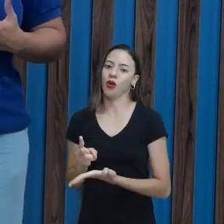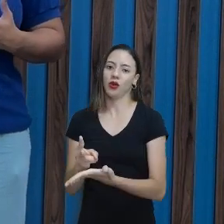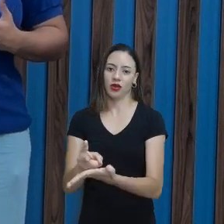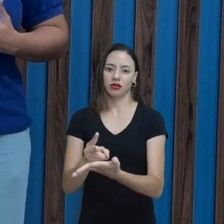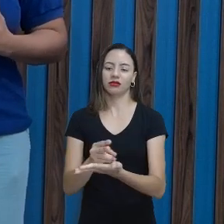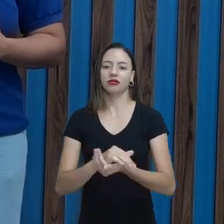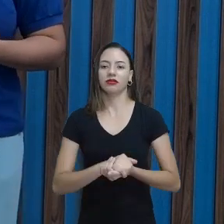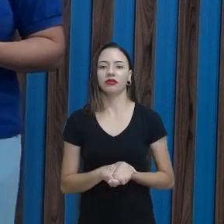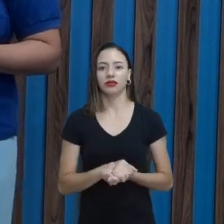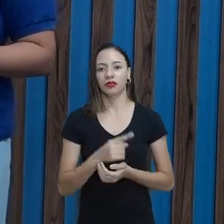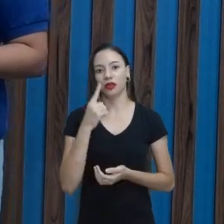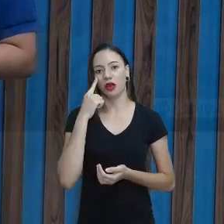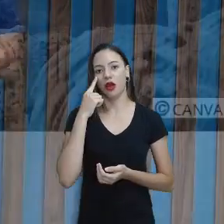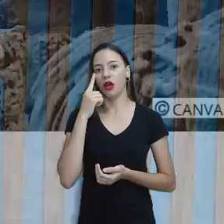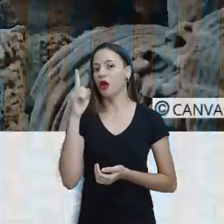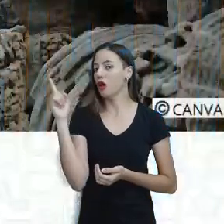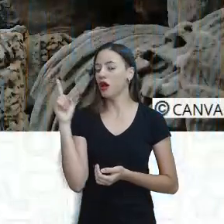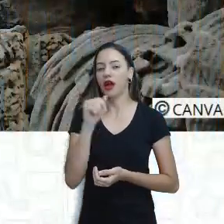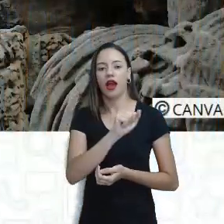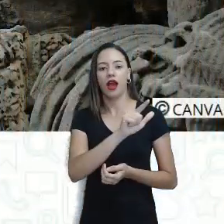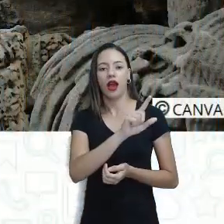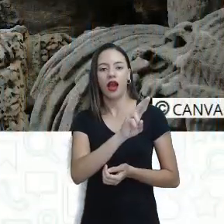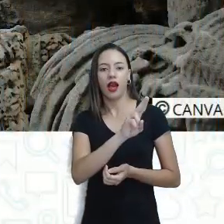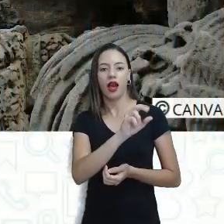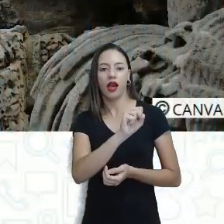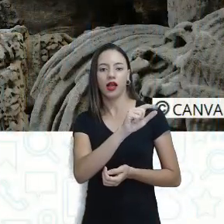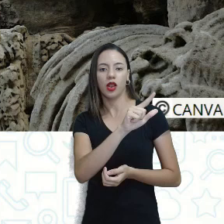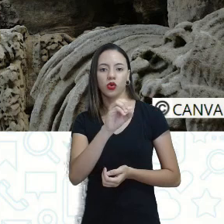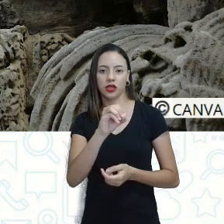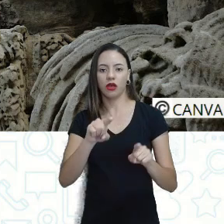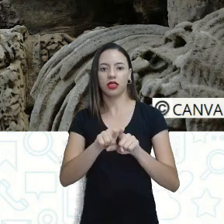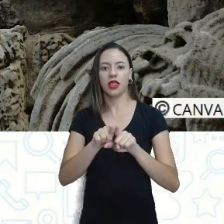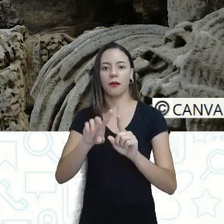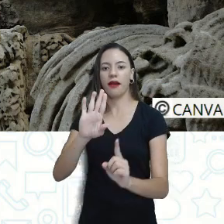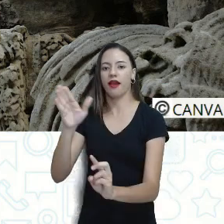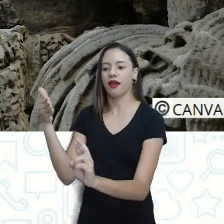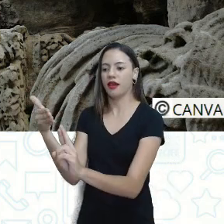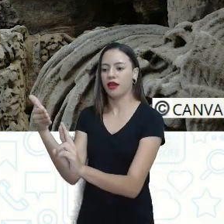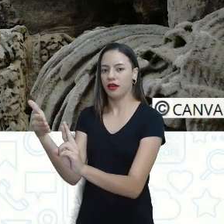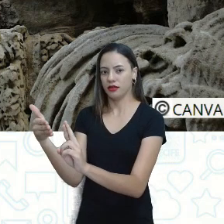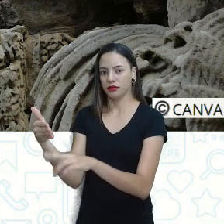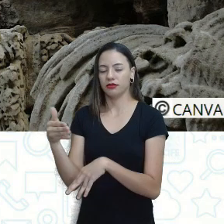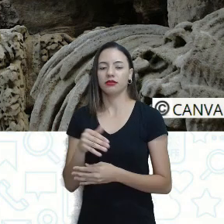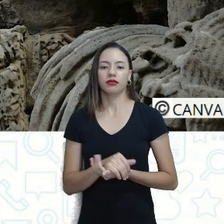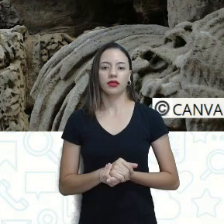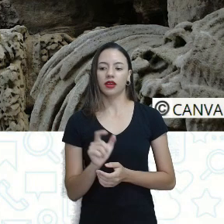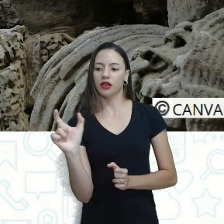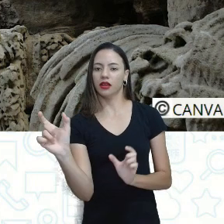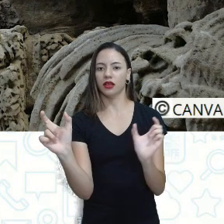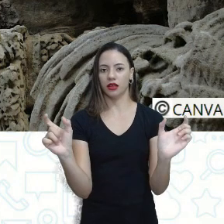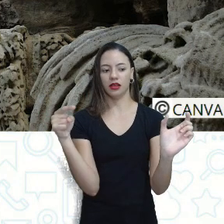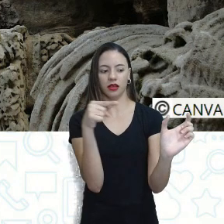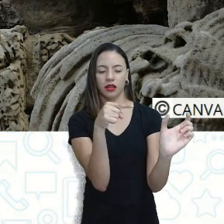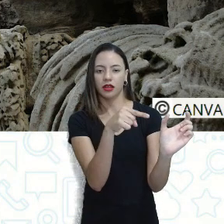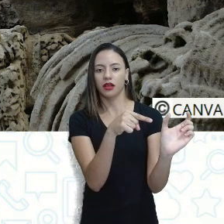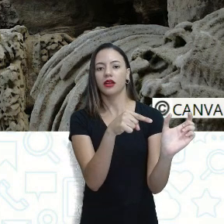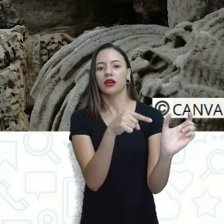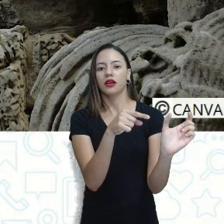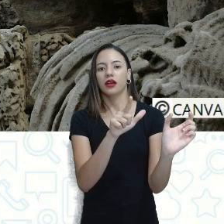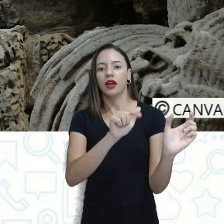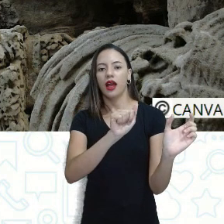gente tem, então, a alusão e a referência, que também chamada de... na alusão, também chamada